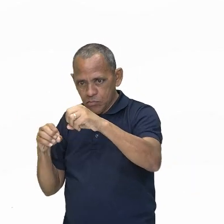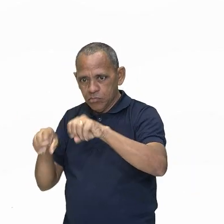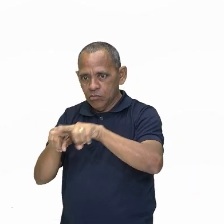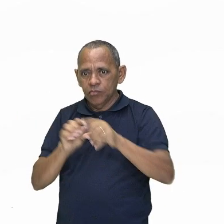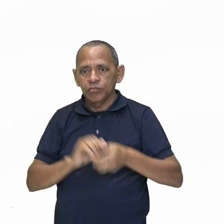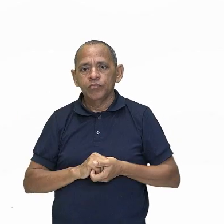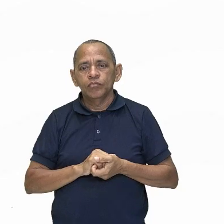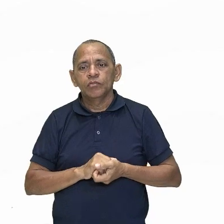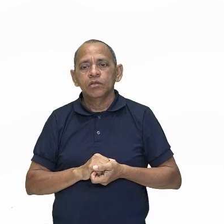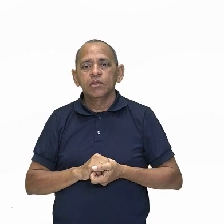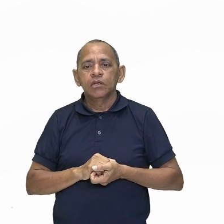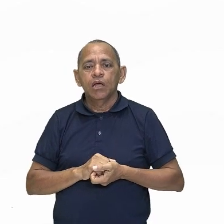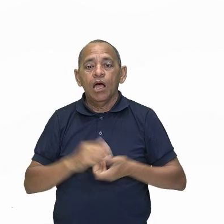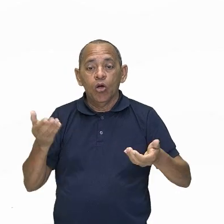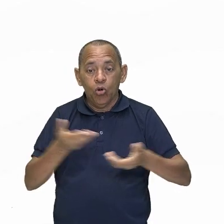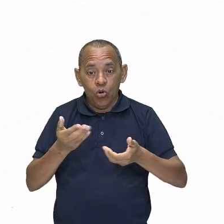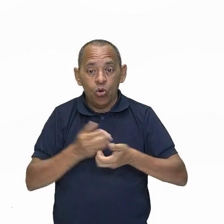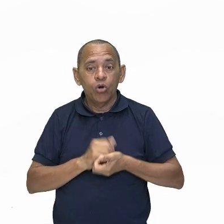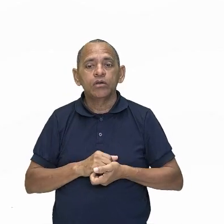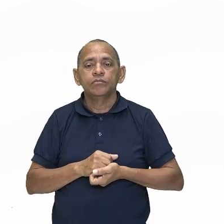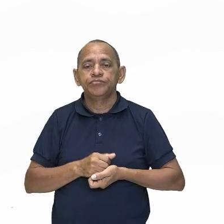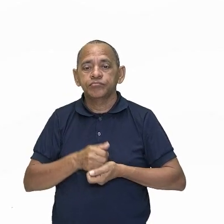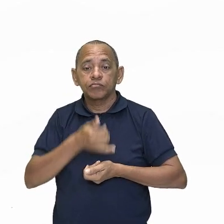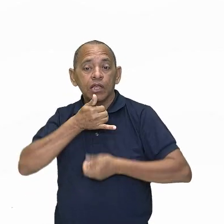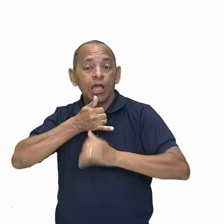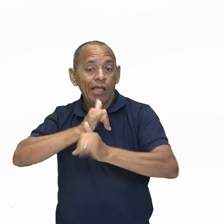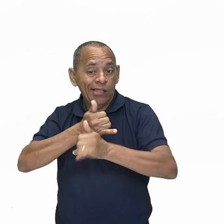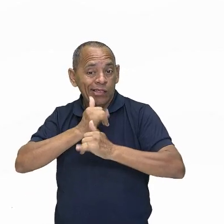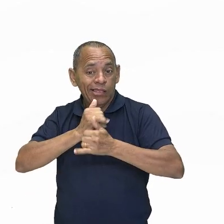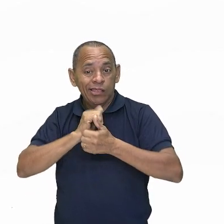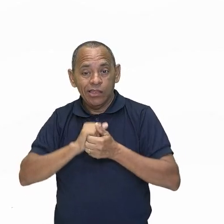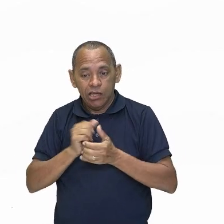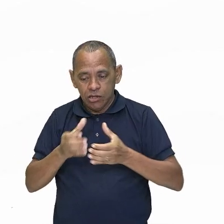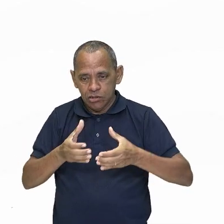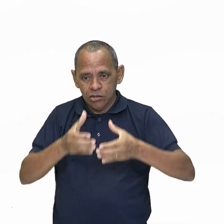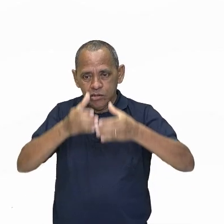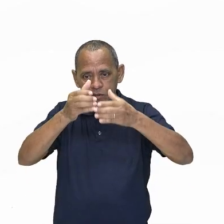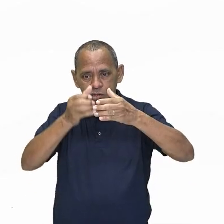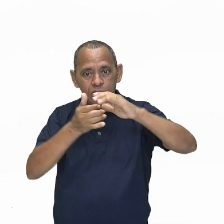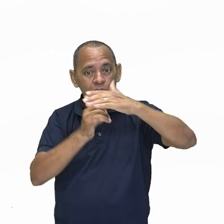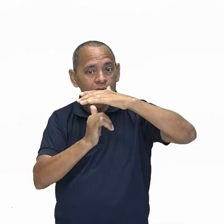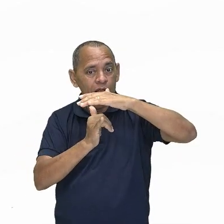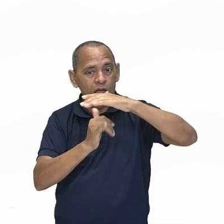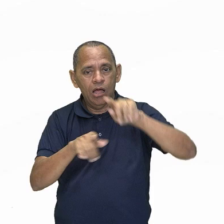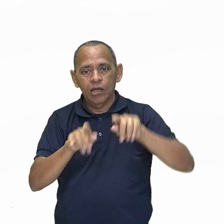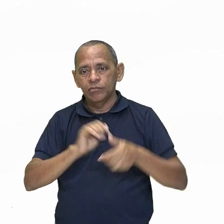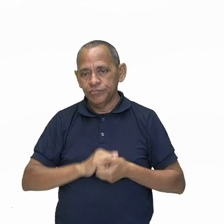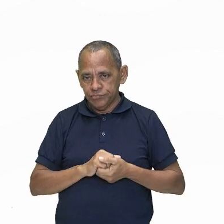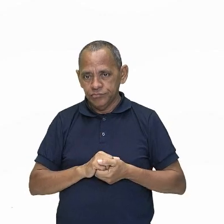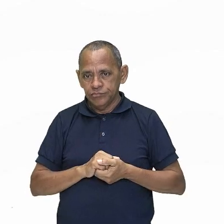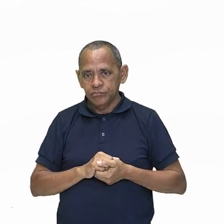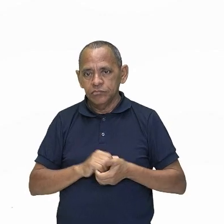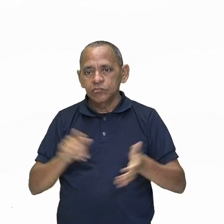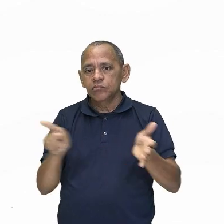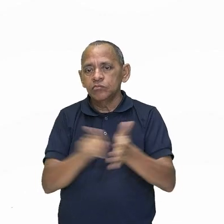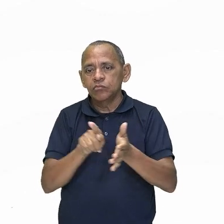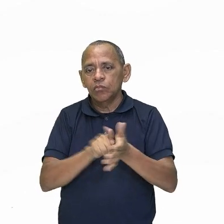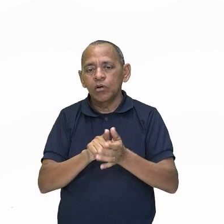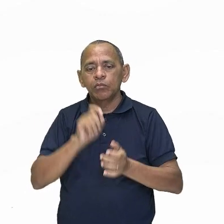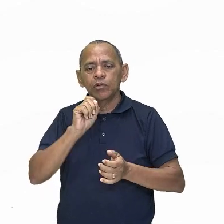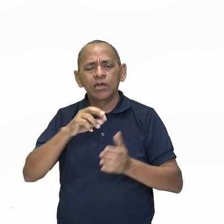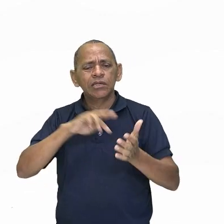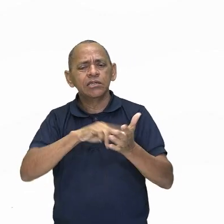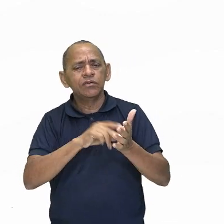falar da energia nuclear propriamente dita. Olha só, a energia nuclear é a